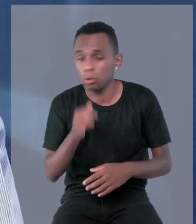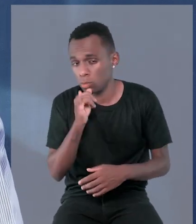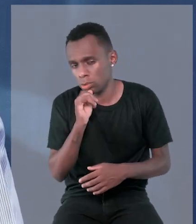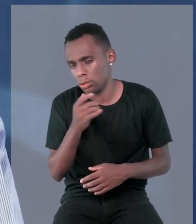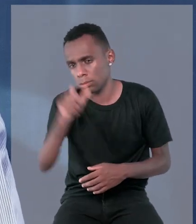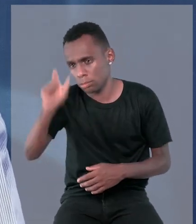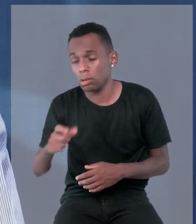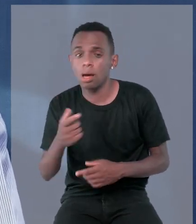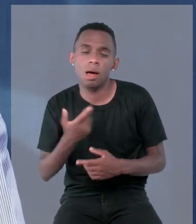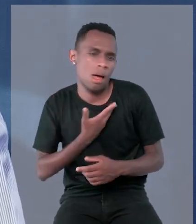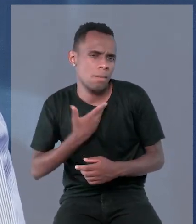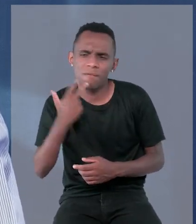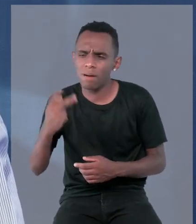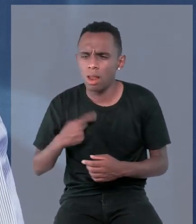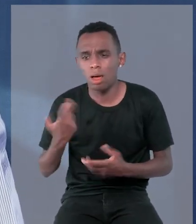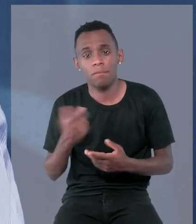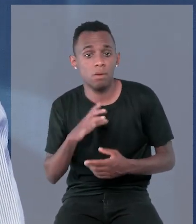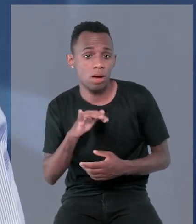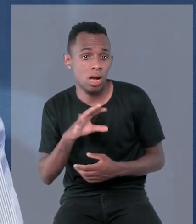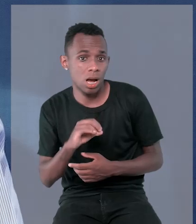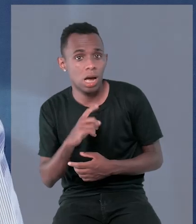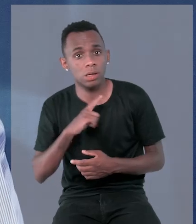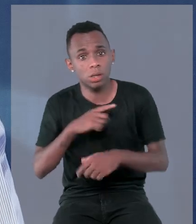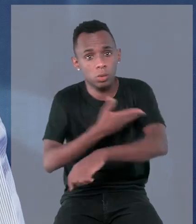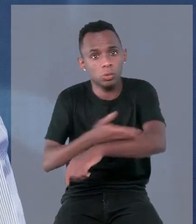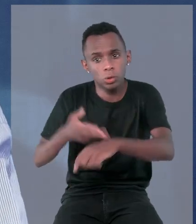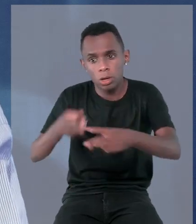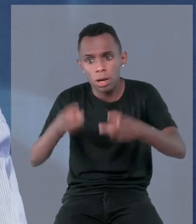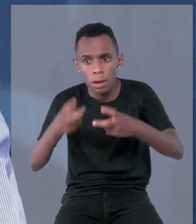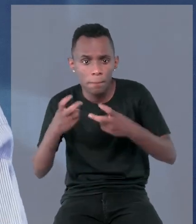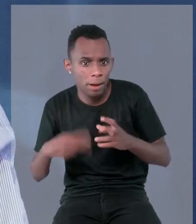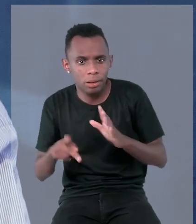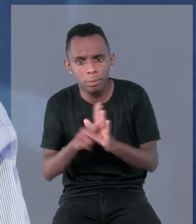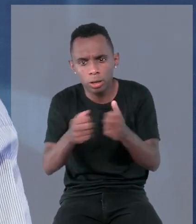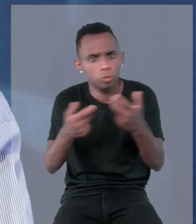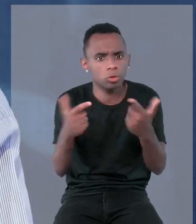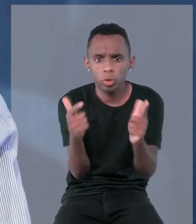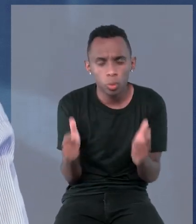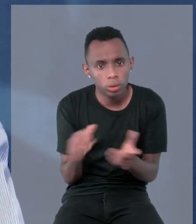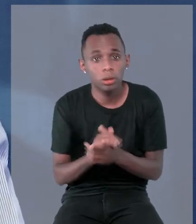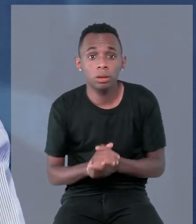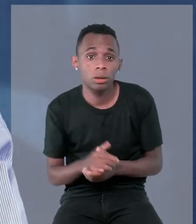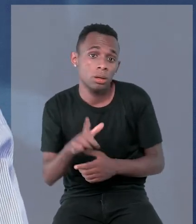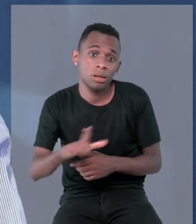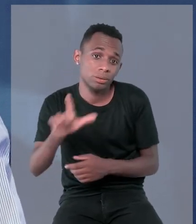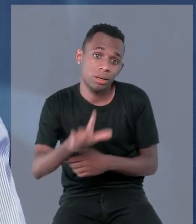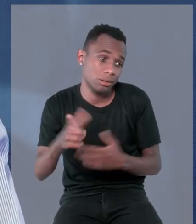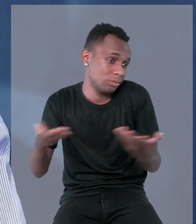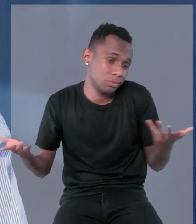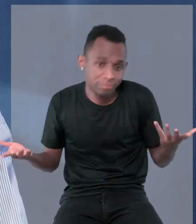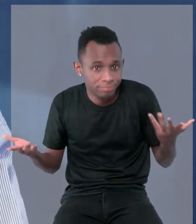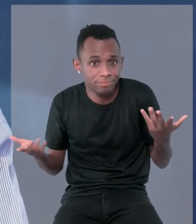amigo que falava assim para mim, o Caio tem mania de enxergar chifre em cabeça de cavalo. Eu falei assim, a literatura,